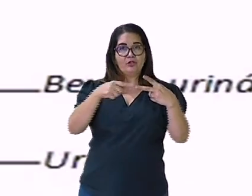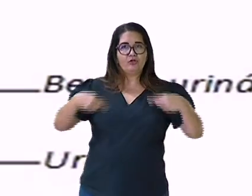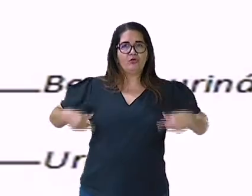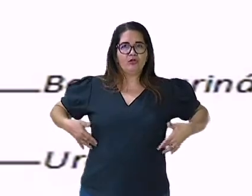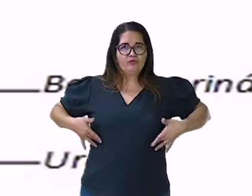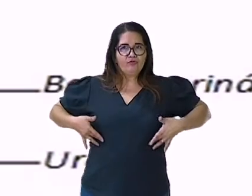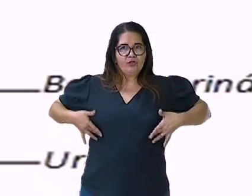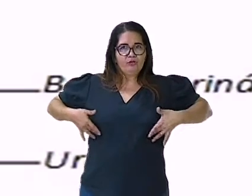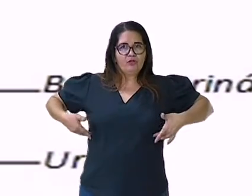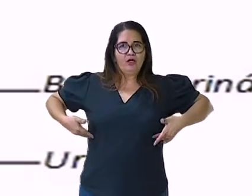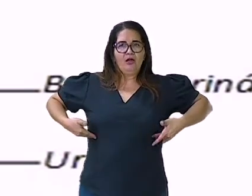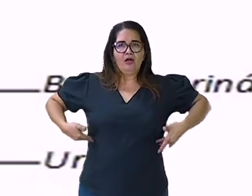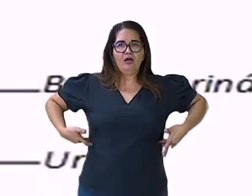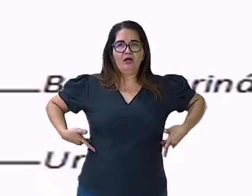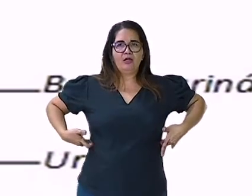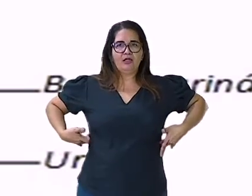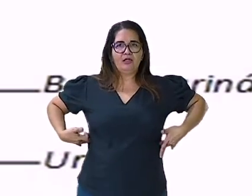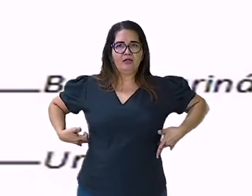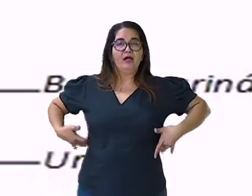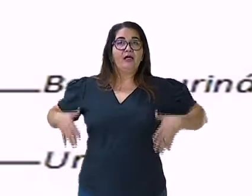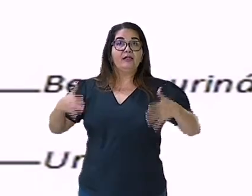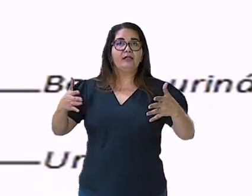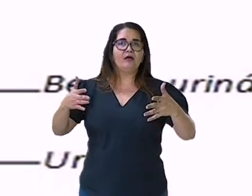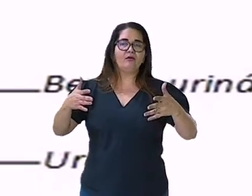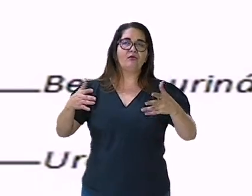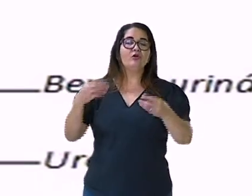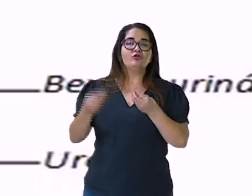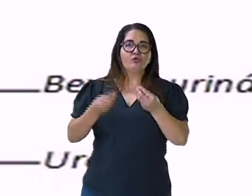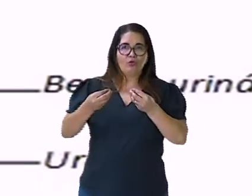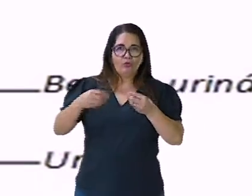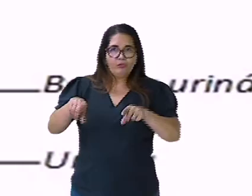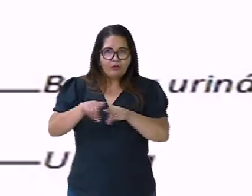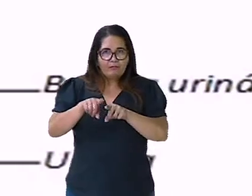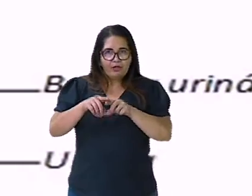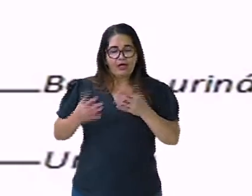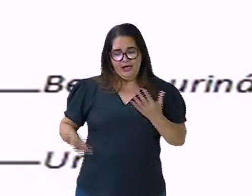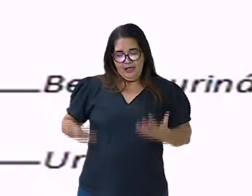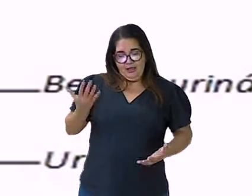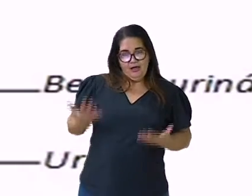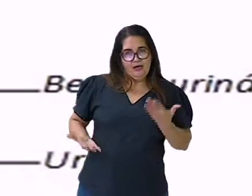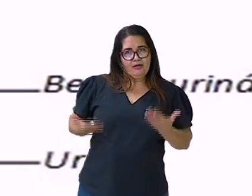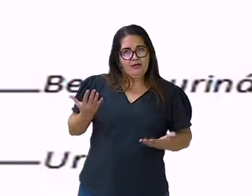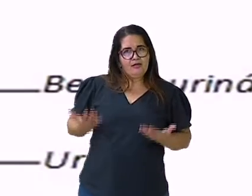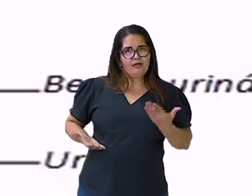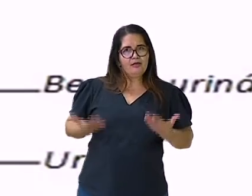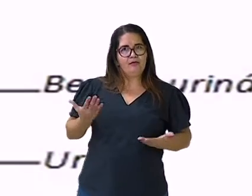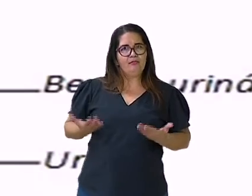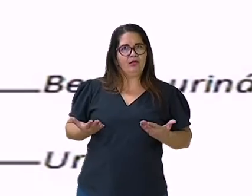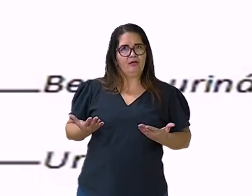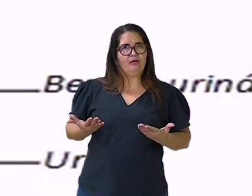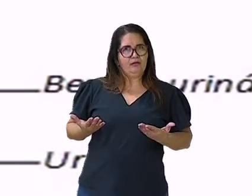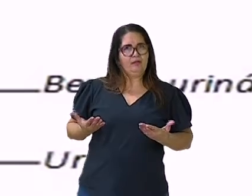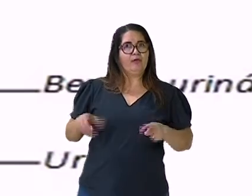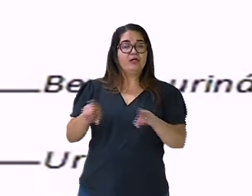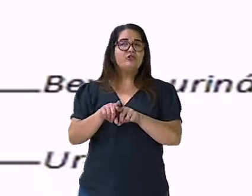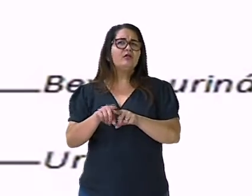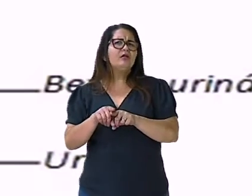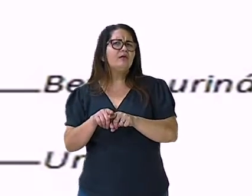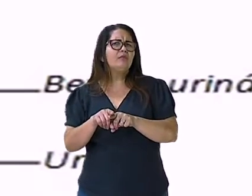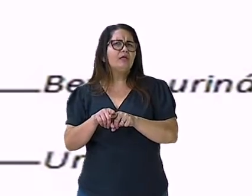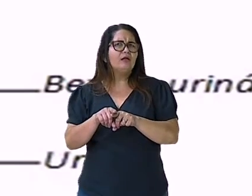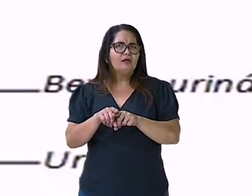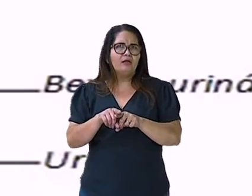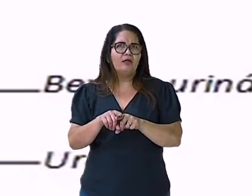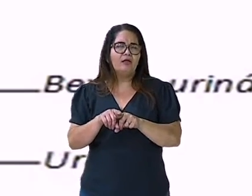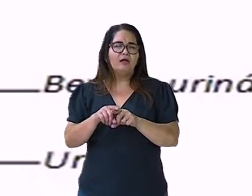indivíduo elimina entre 1 litro e 1,5 litro de urina por dia.